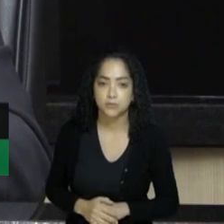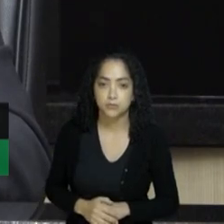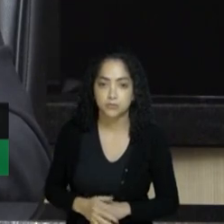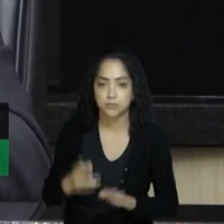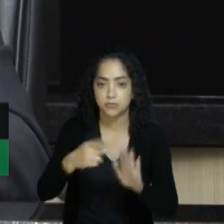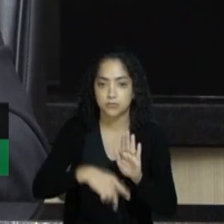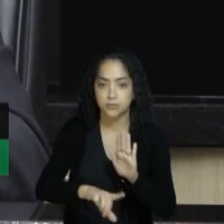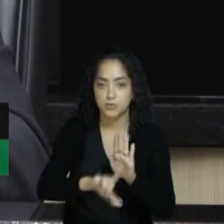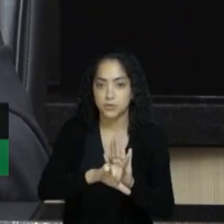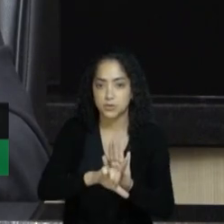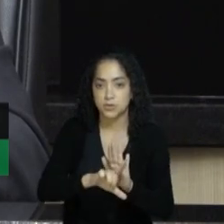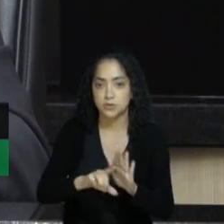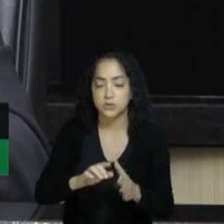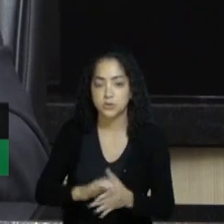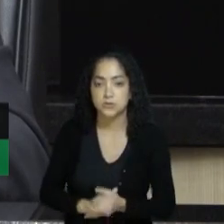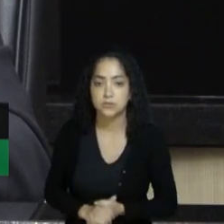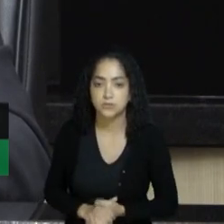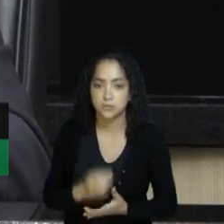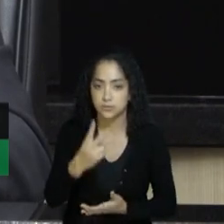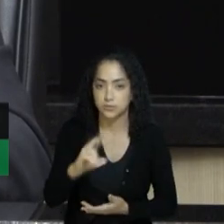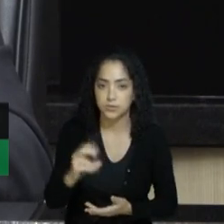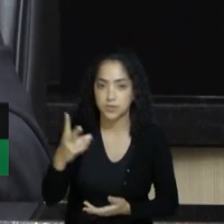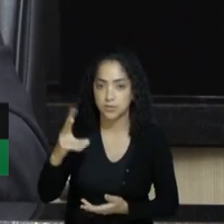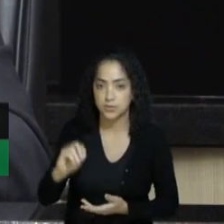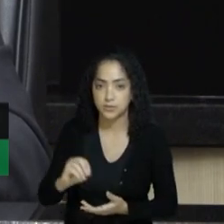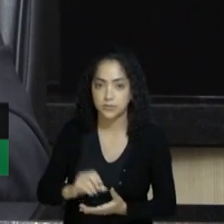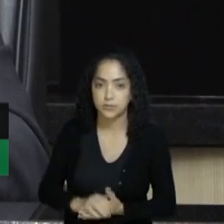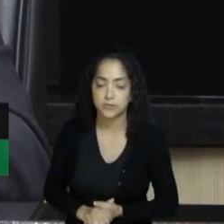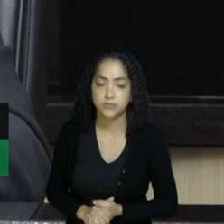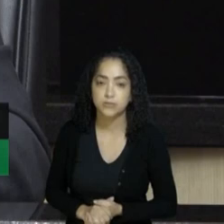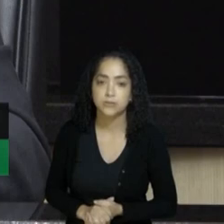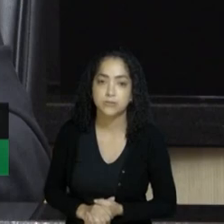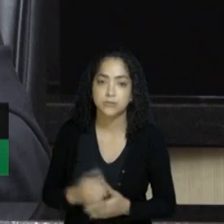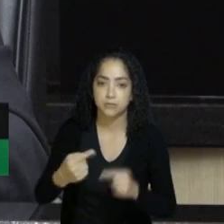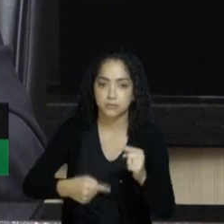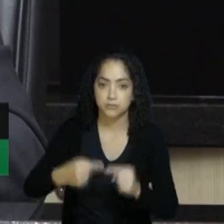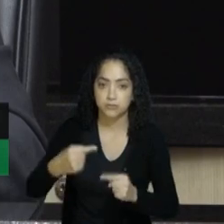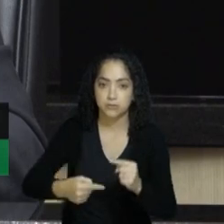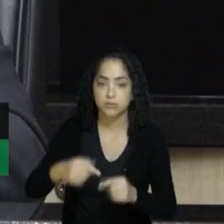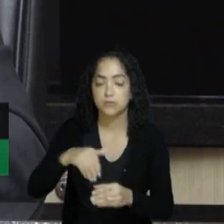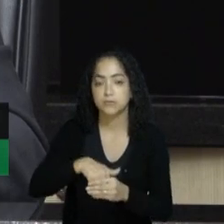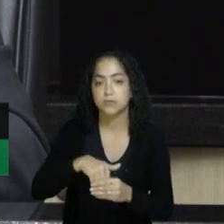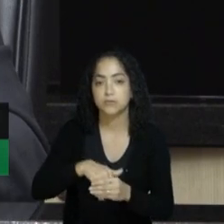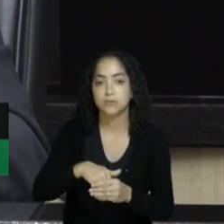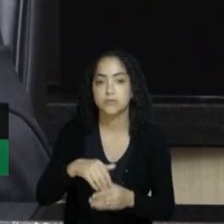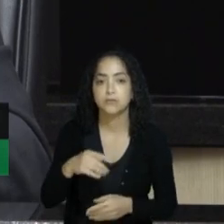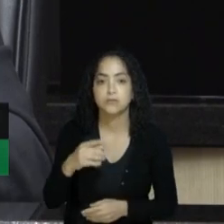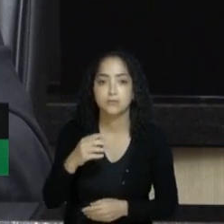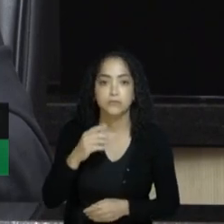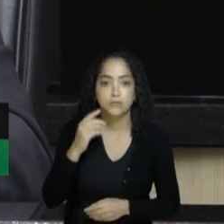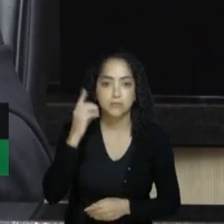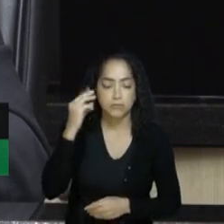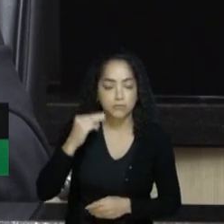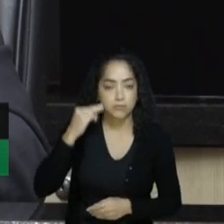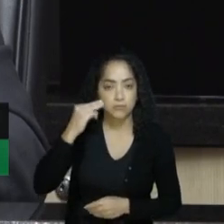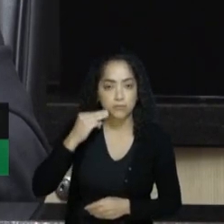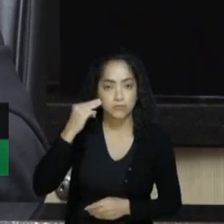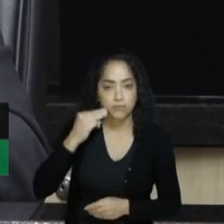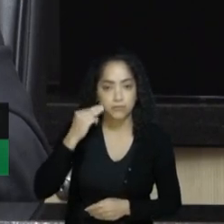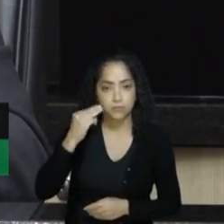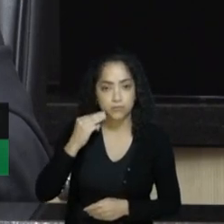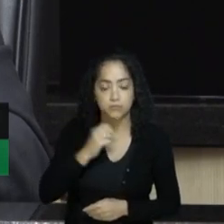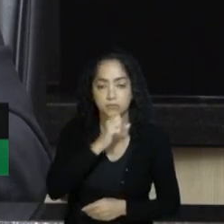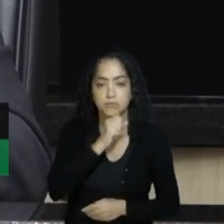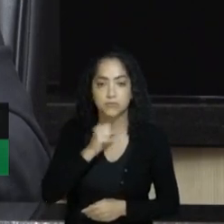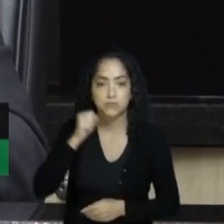lei 212/2020. Após ter discutido pelos senhores deputados Márcios Machado e